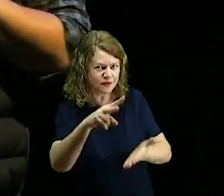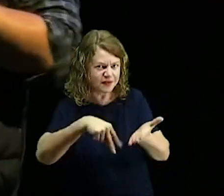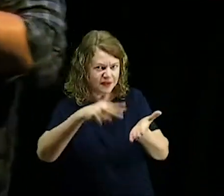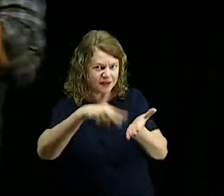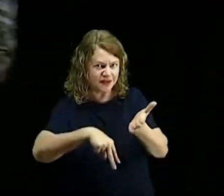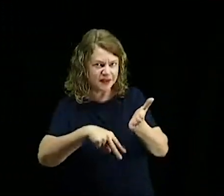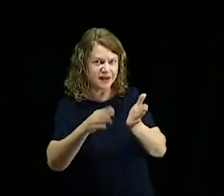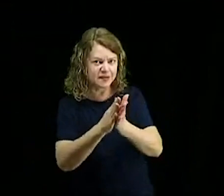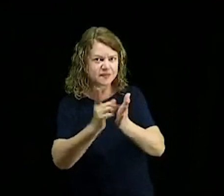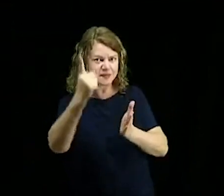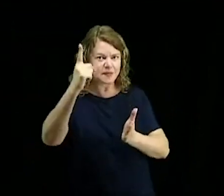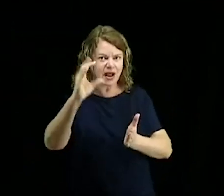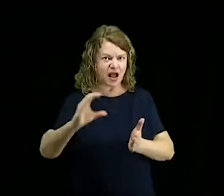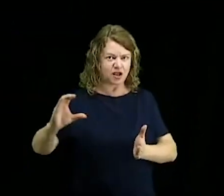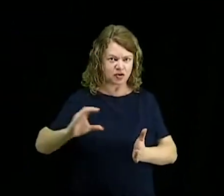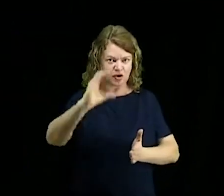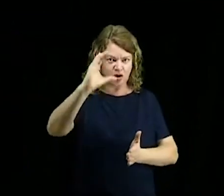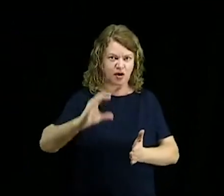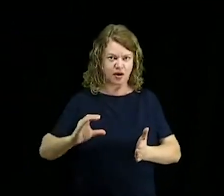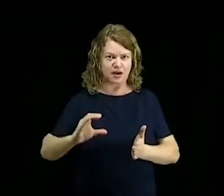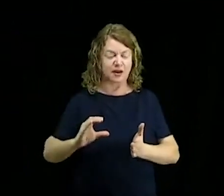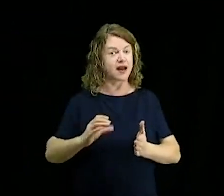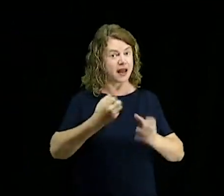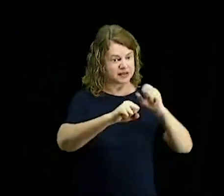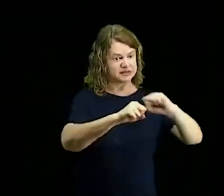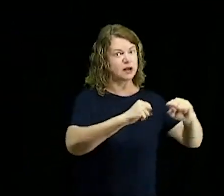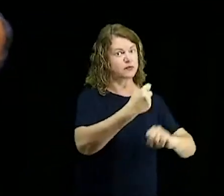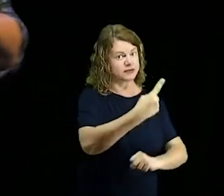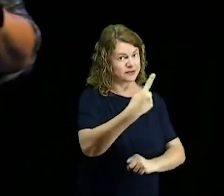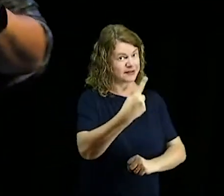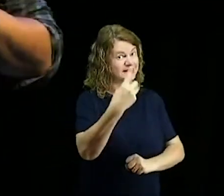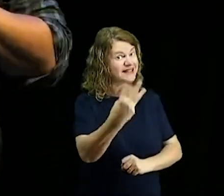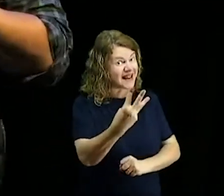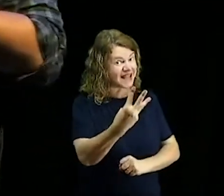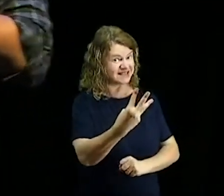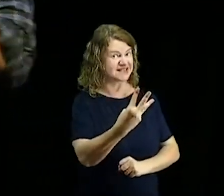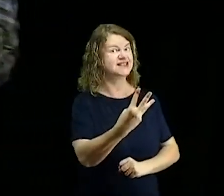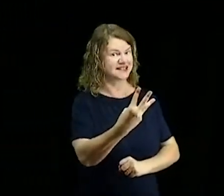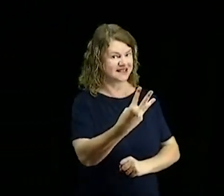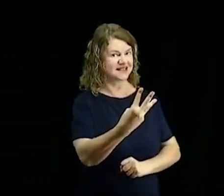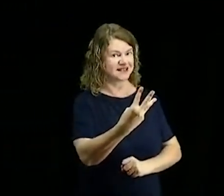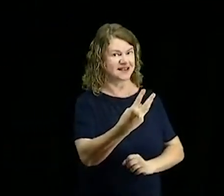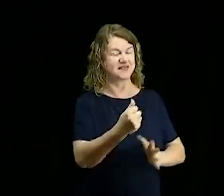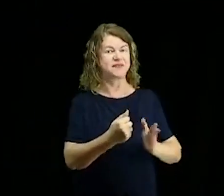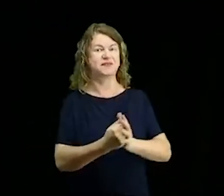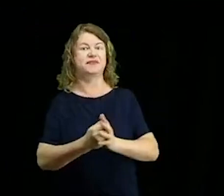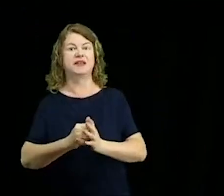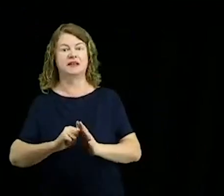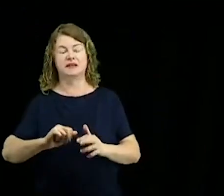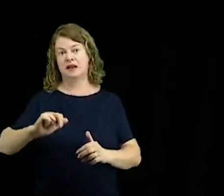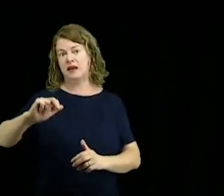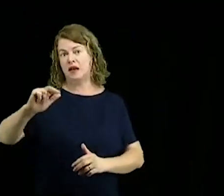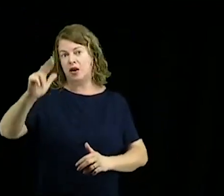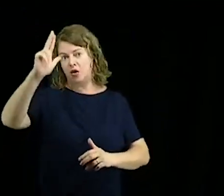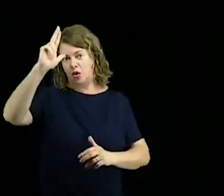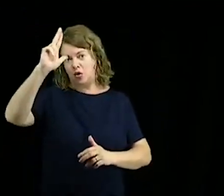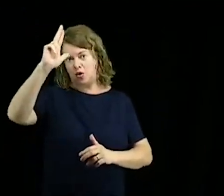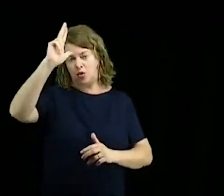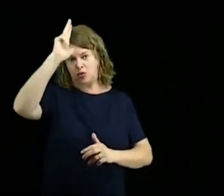Católica Romana, Salmo 113, na Bíblia da Reforma, Salmo 115 é a mesma